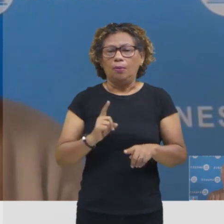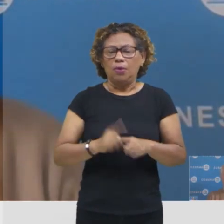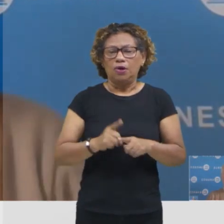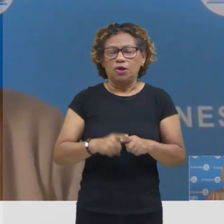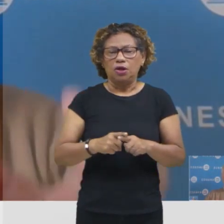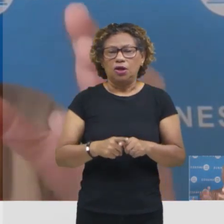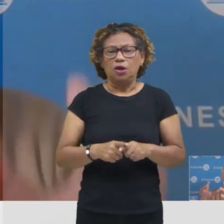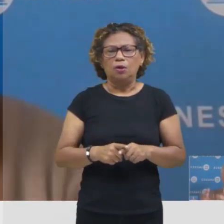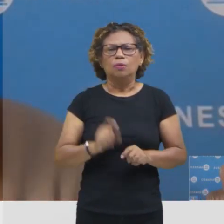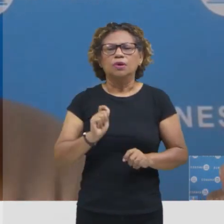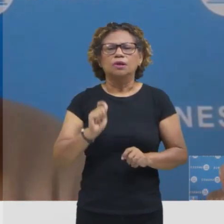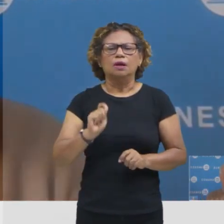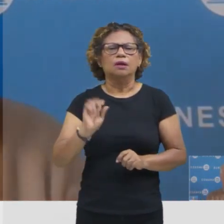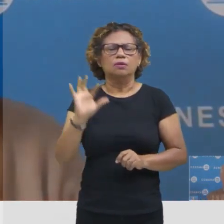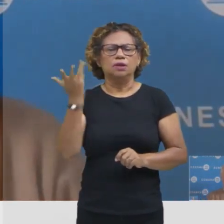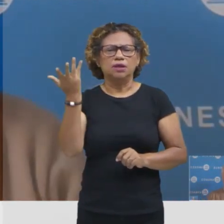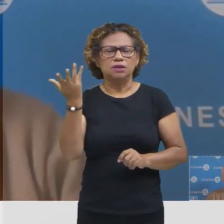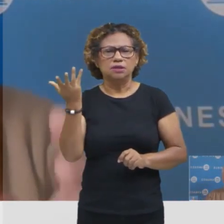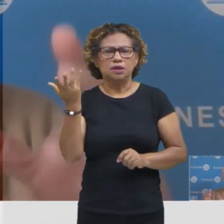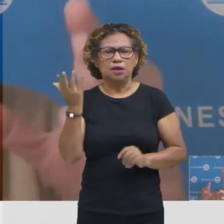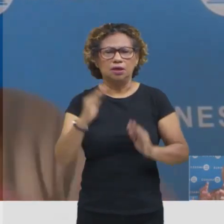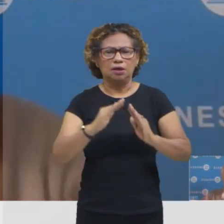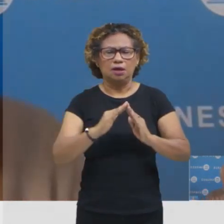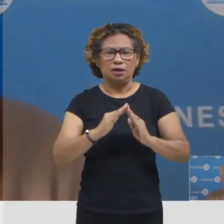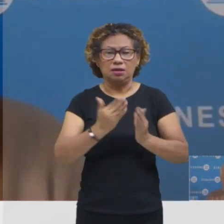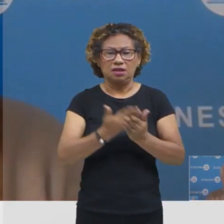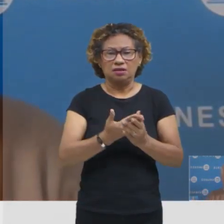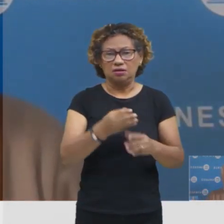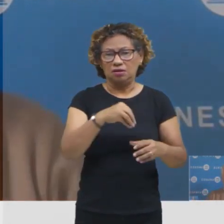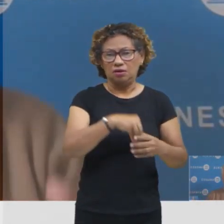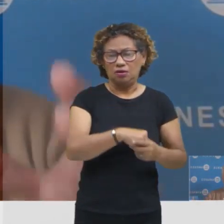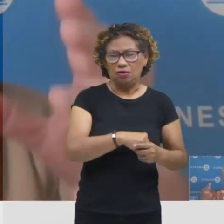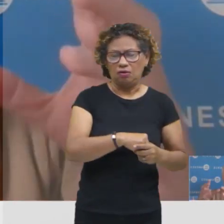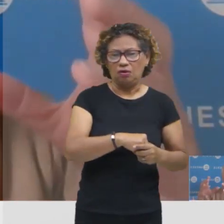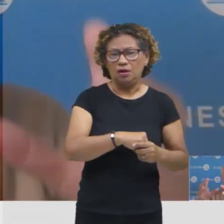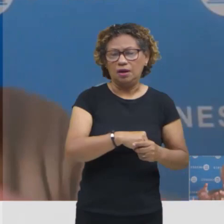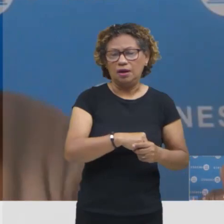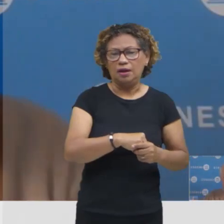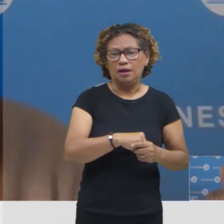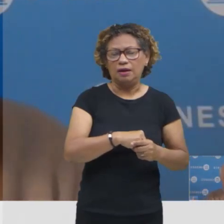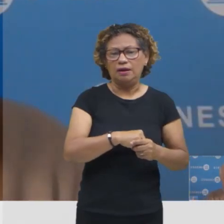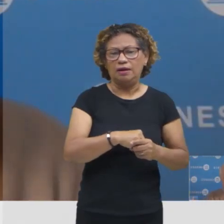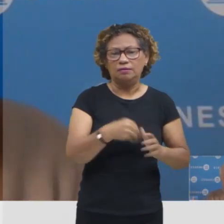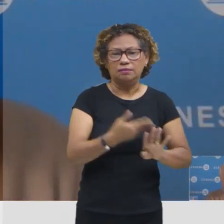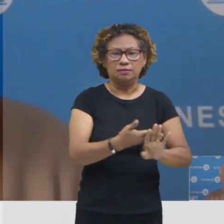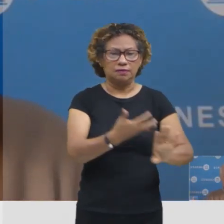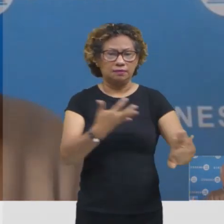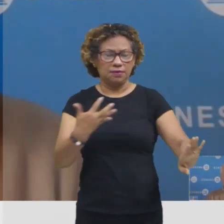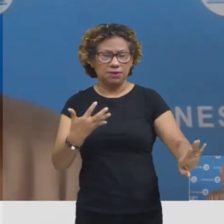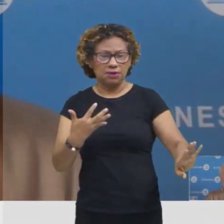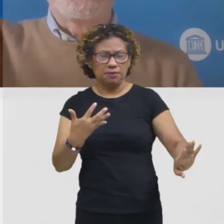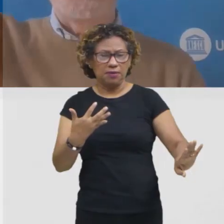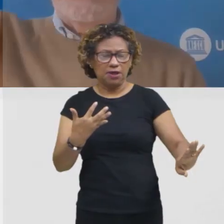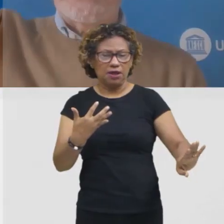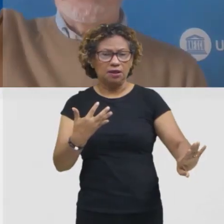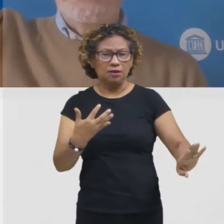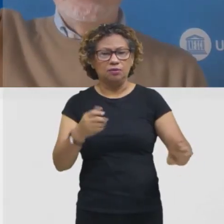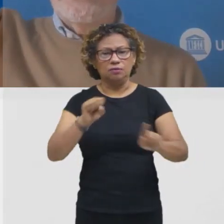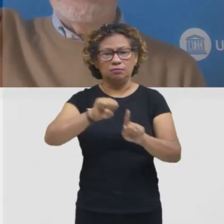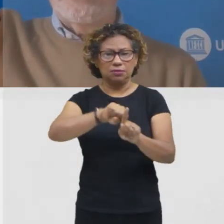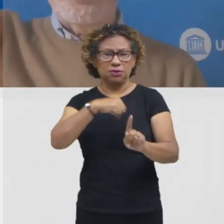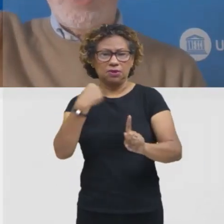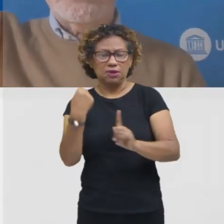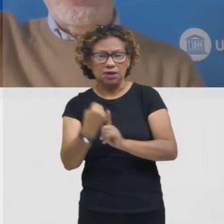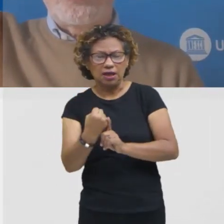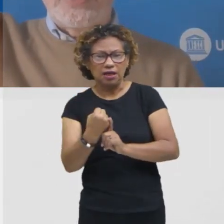as escolas, com o fecho das escolas, com o confinamento, com o isolamento social, se